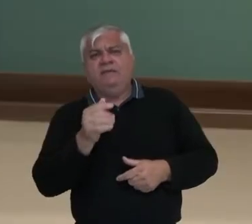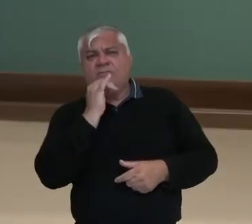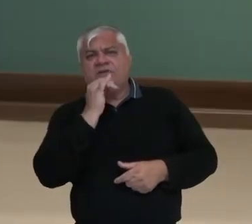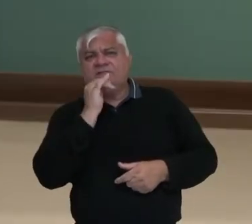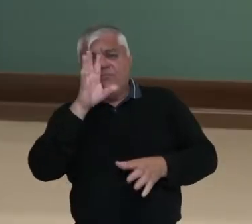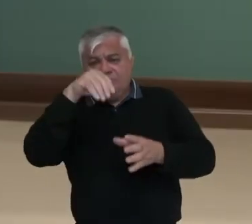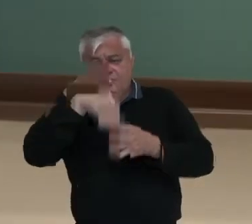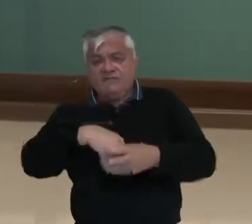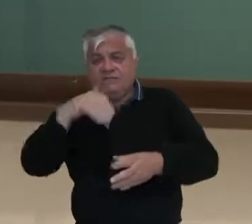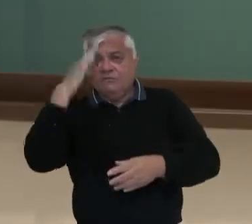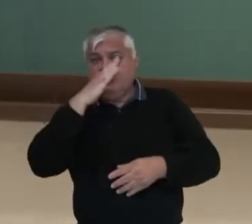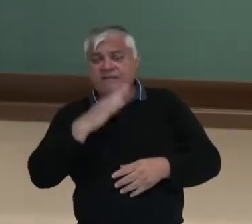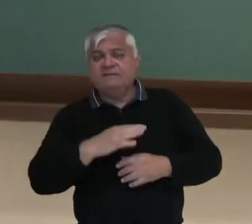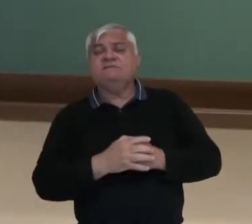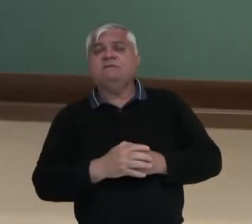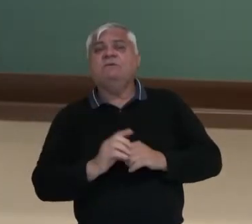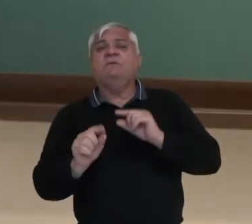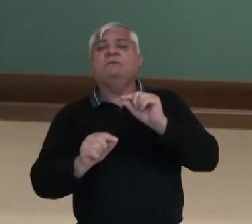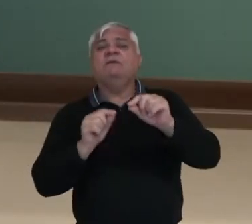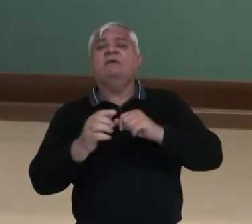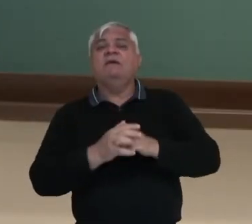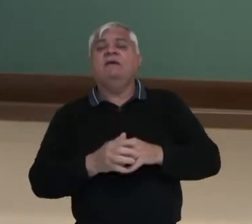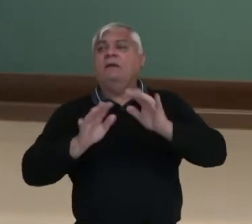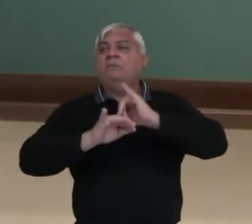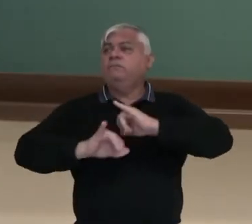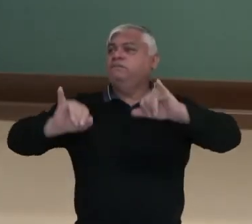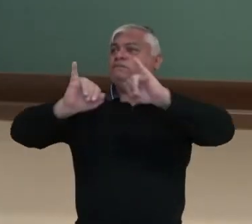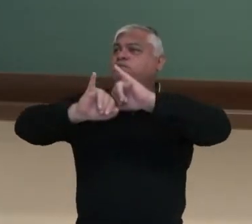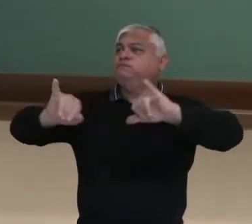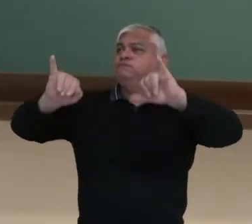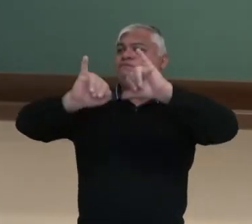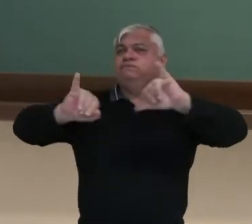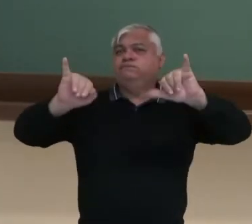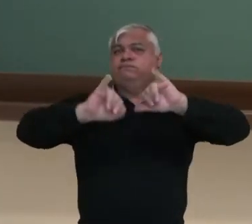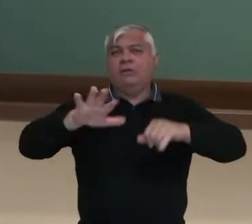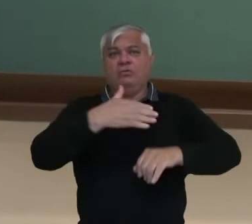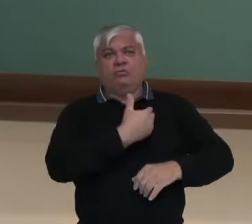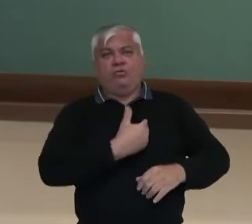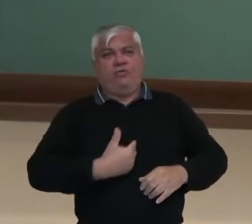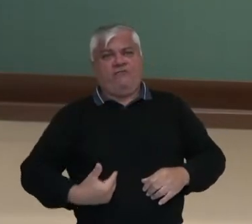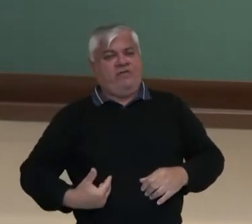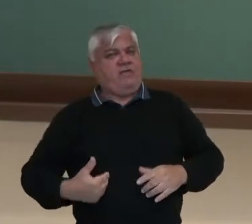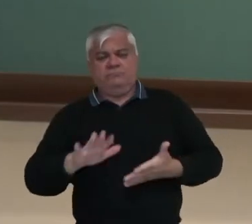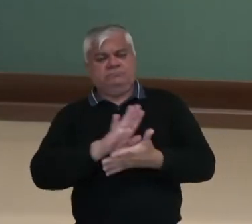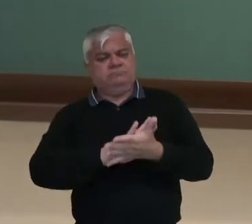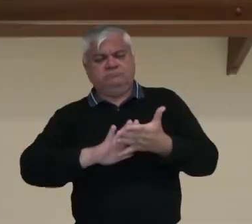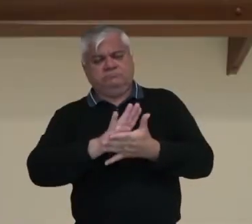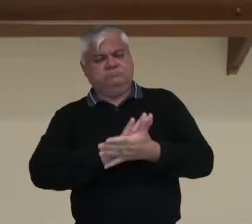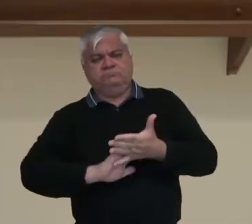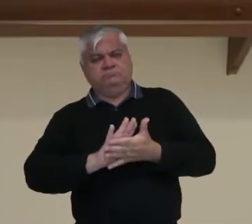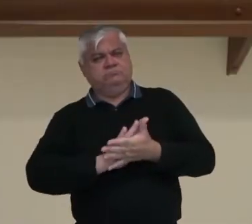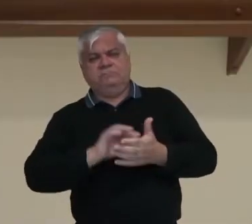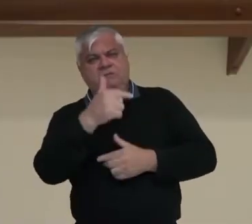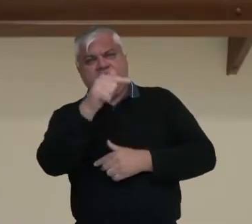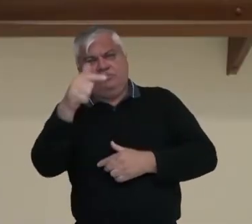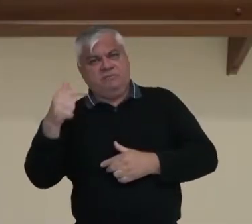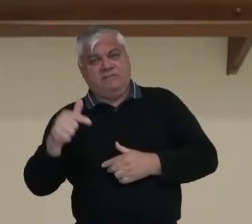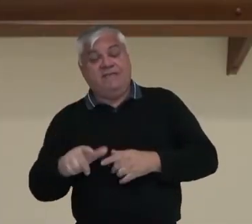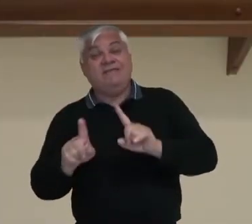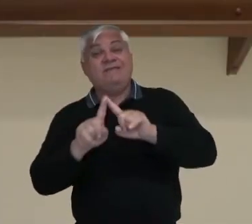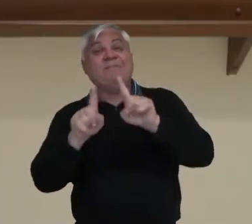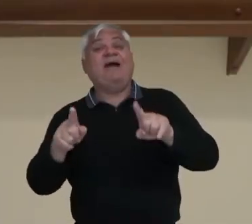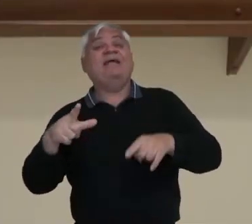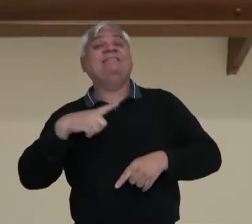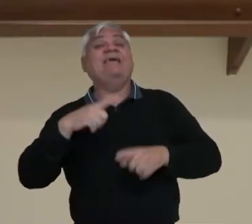dentro do Brasil, essa propagação dessa propaganda das ações governamentais na rádio,